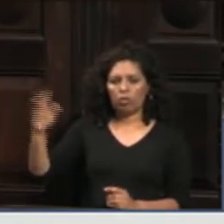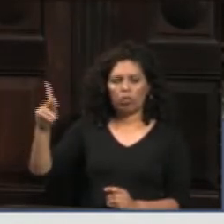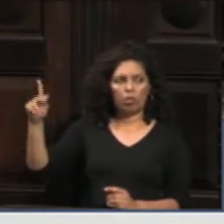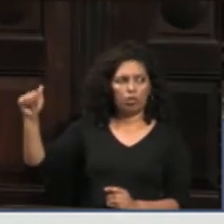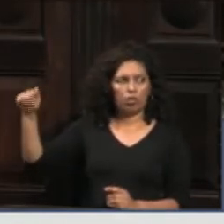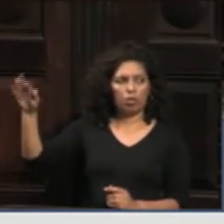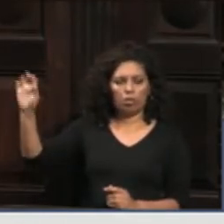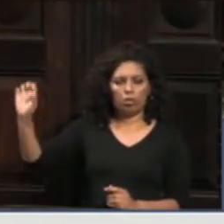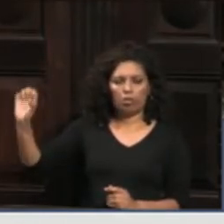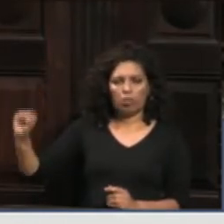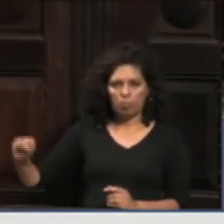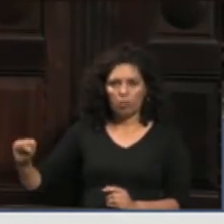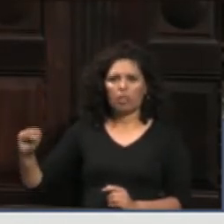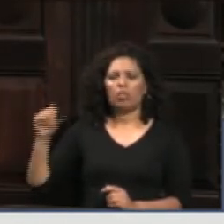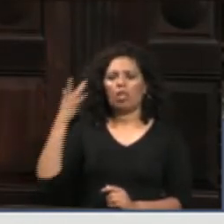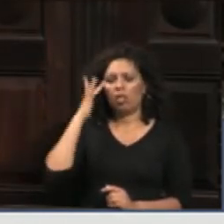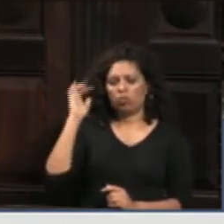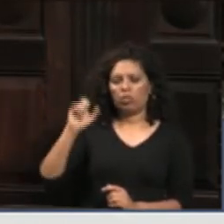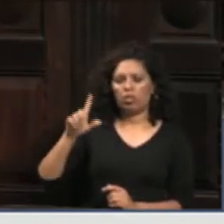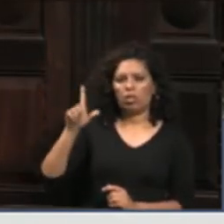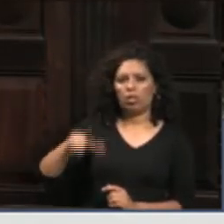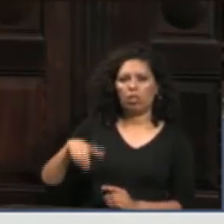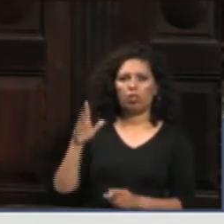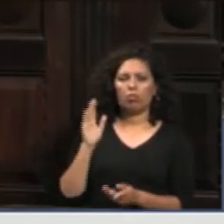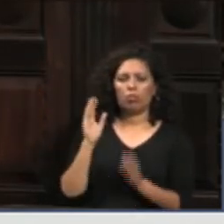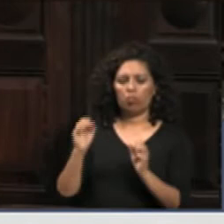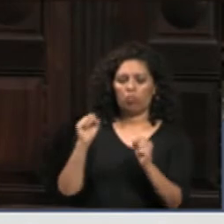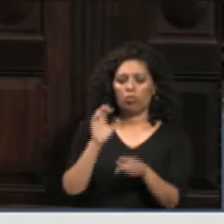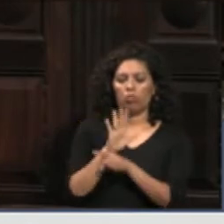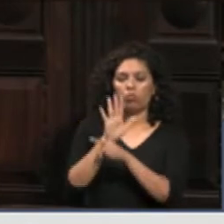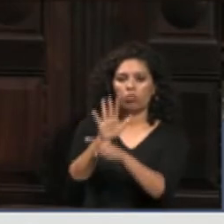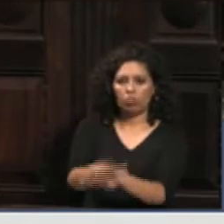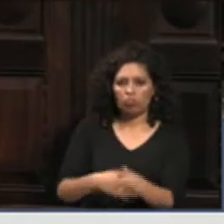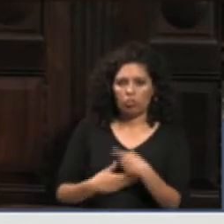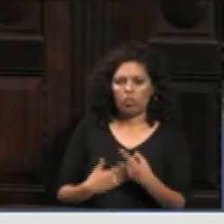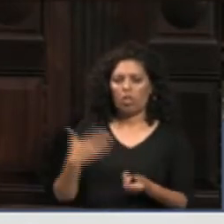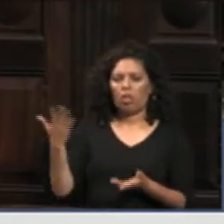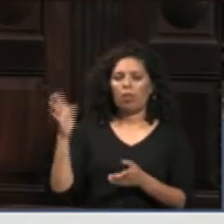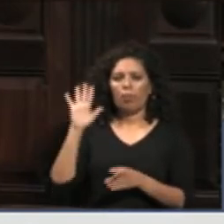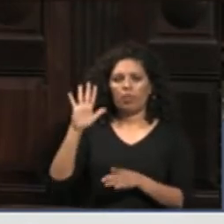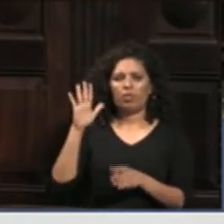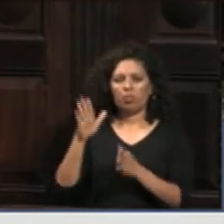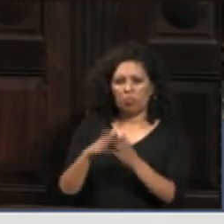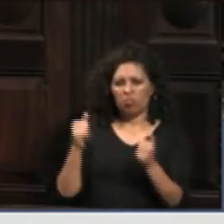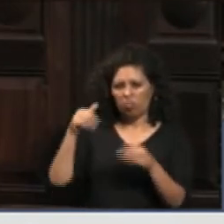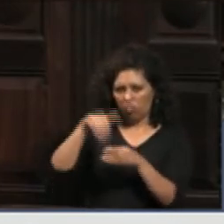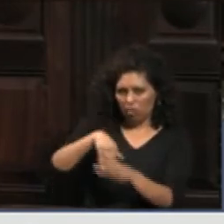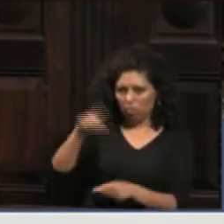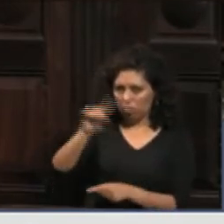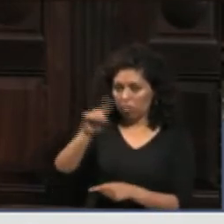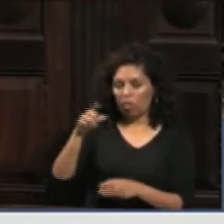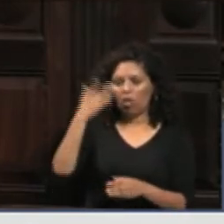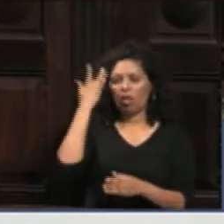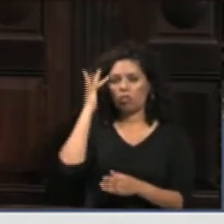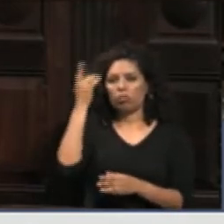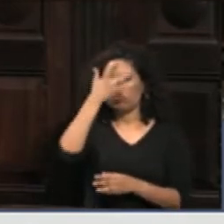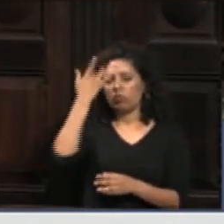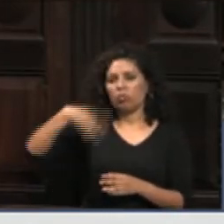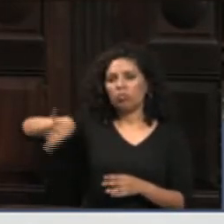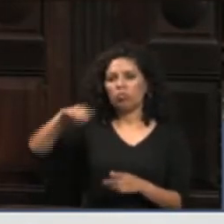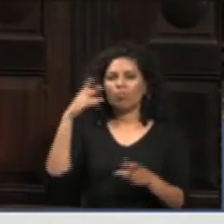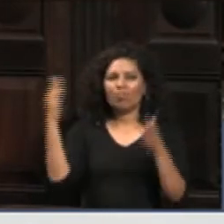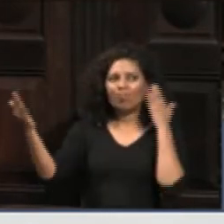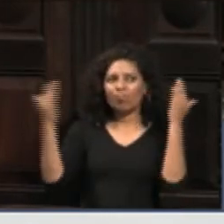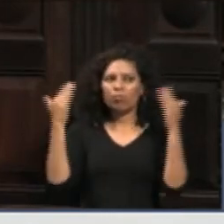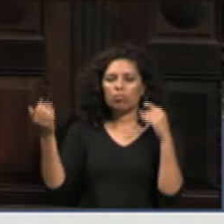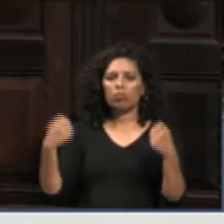não estou aqui para pedir voto, mas pedir para que haja uma reflexão também dentro desse cenário político. Para presidente da República também é importante que